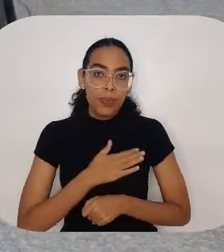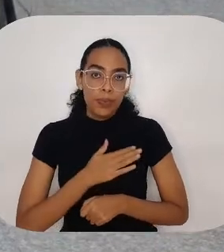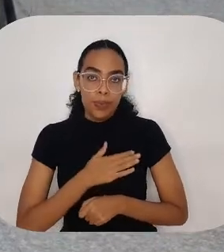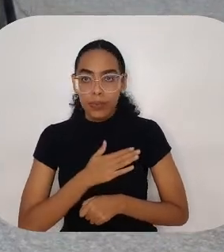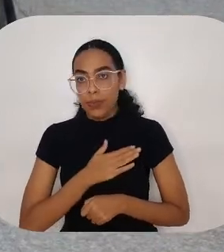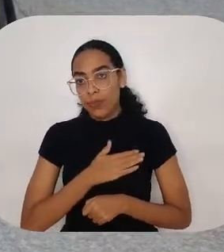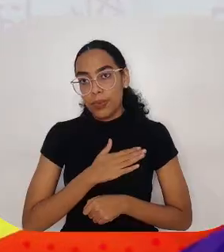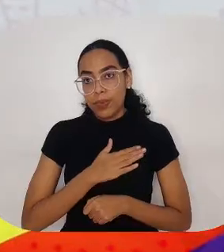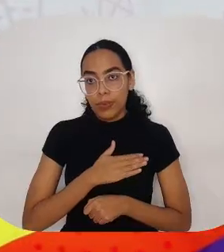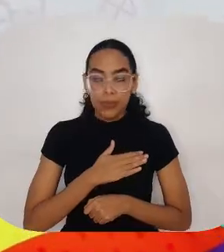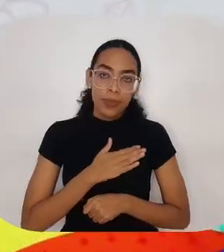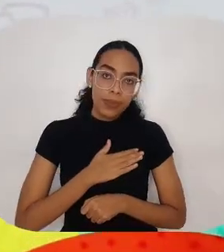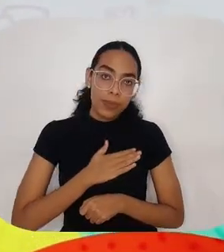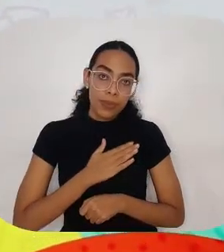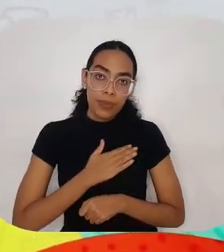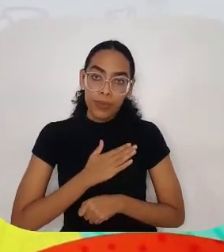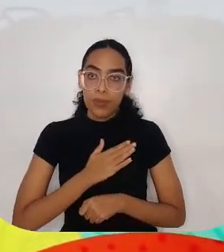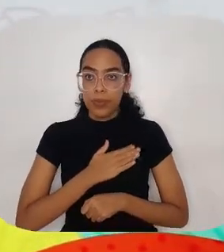Ai, coração.